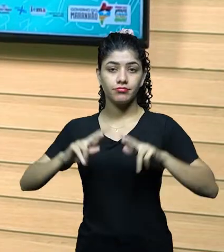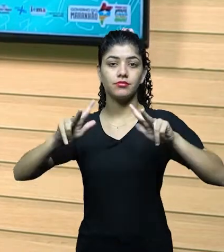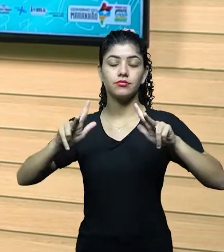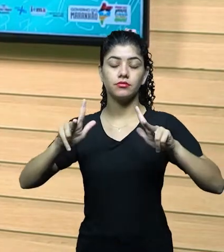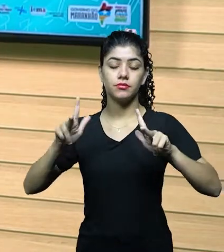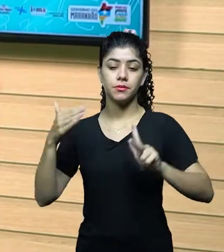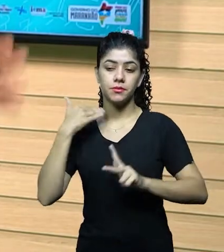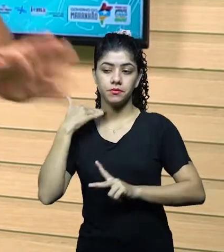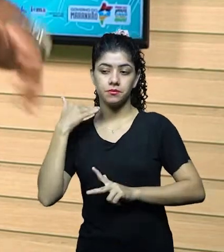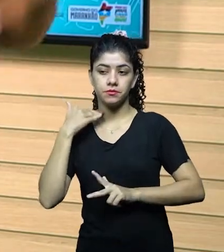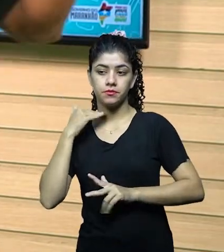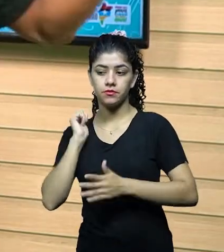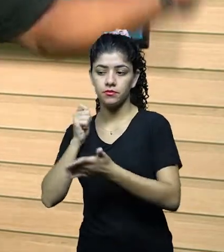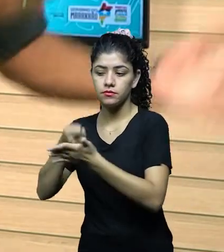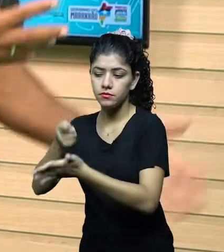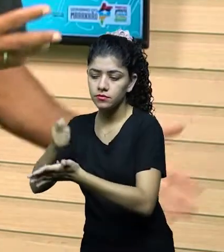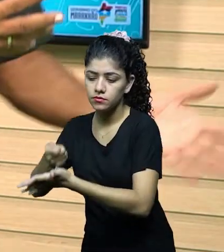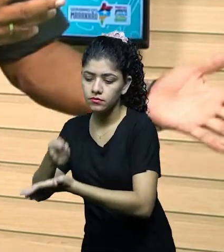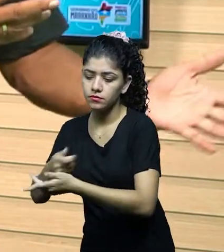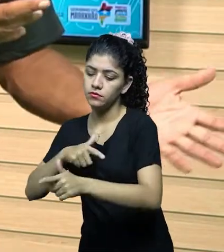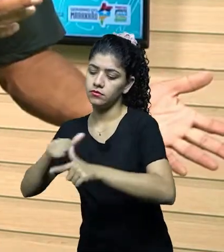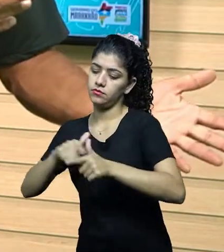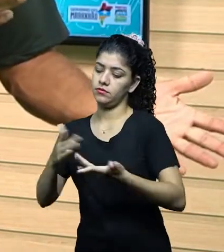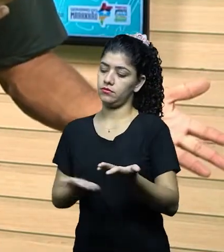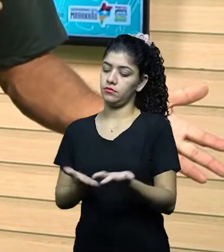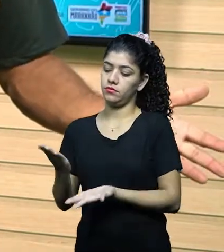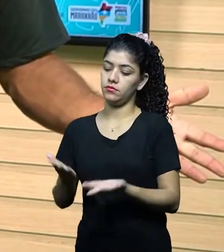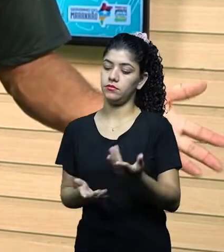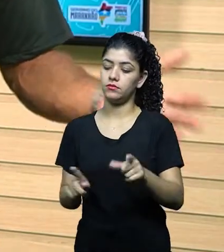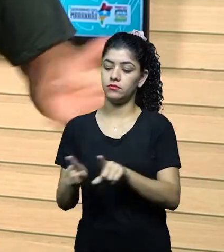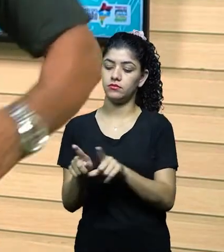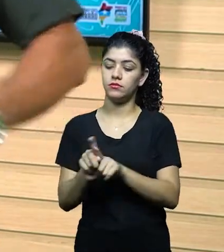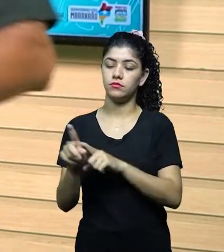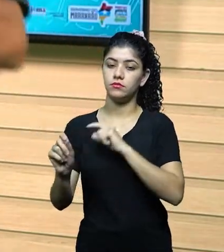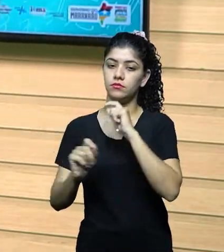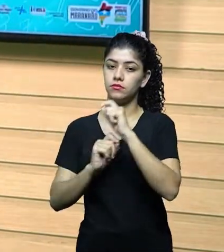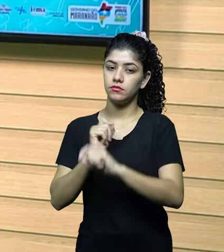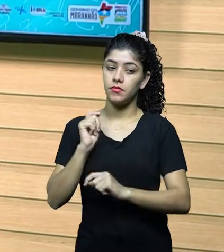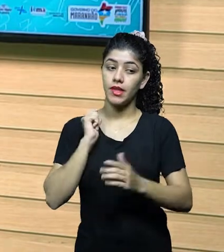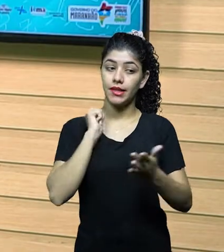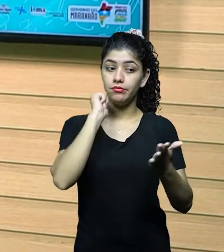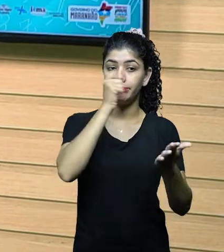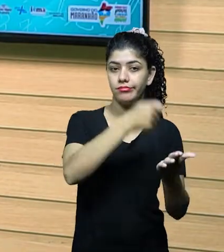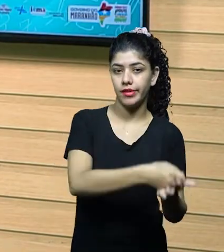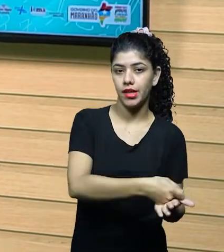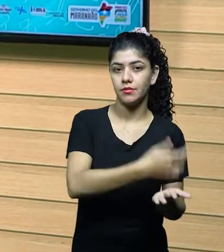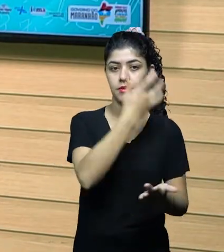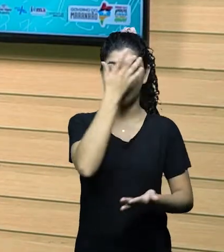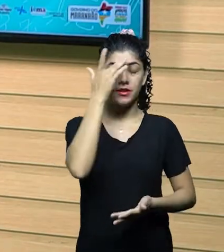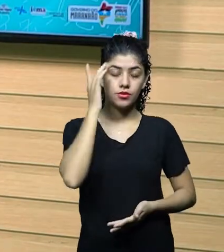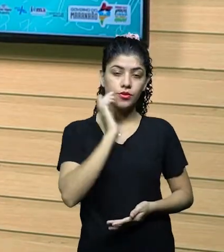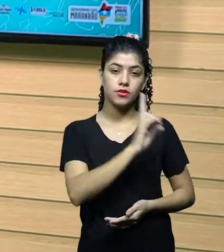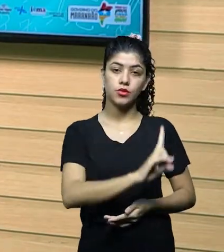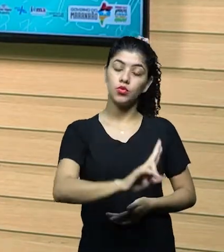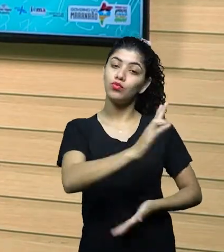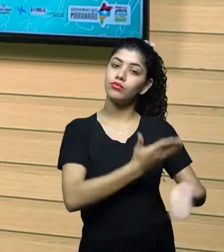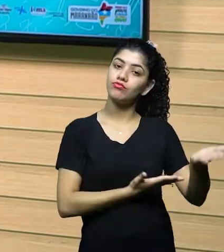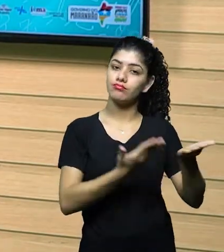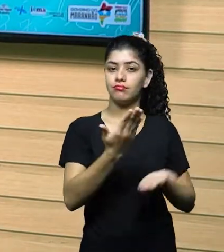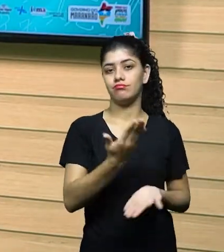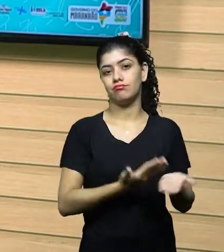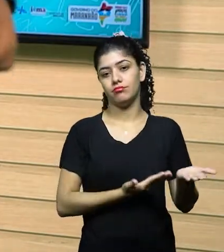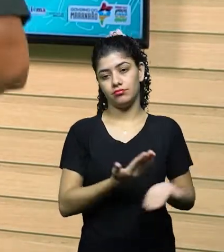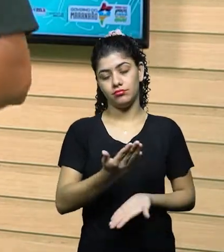do que o banco cobra por seus produtos e serviços com aquilo que ele paga